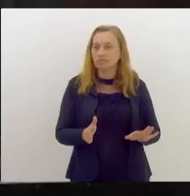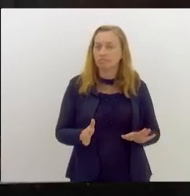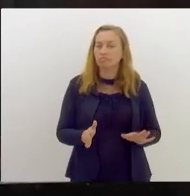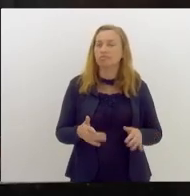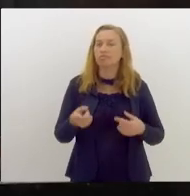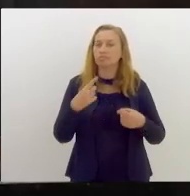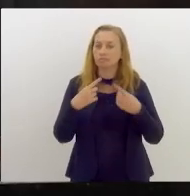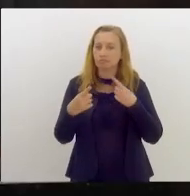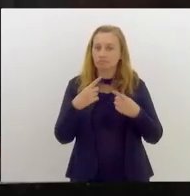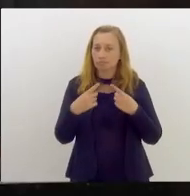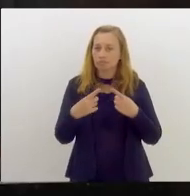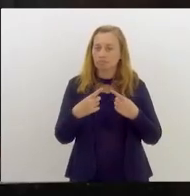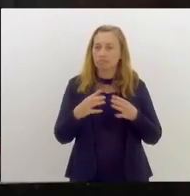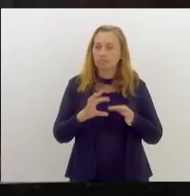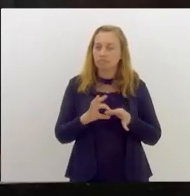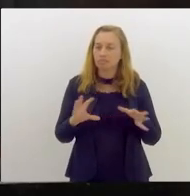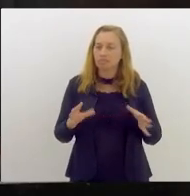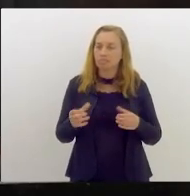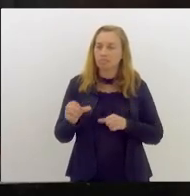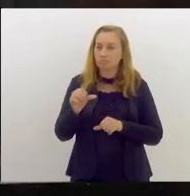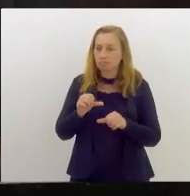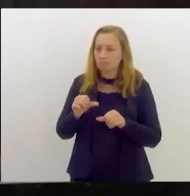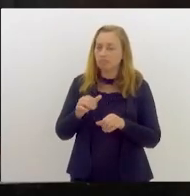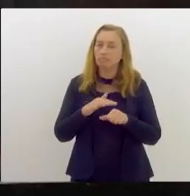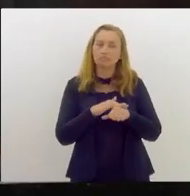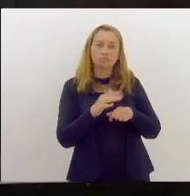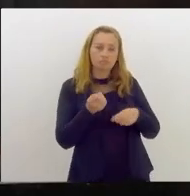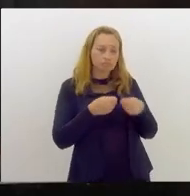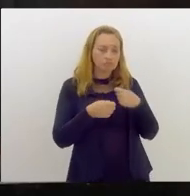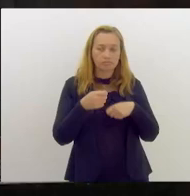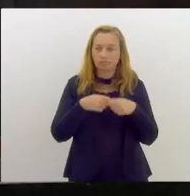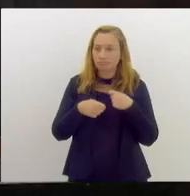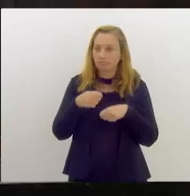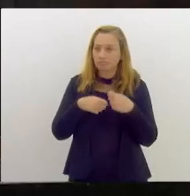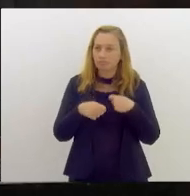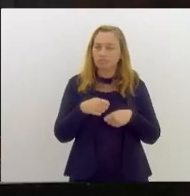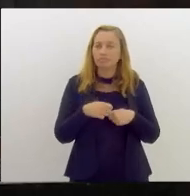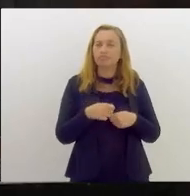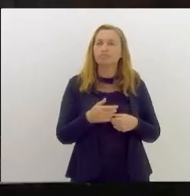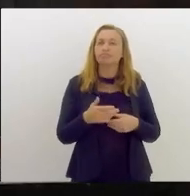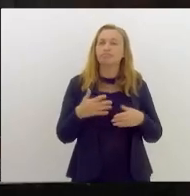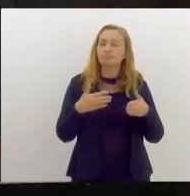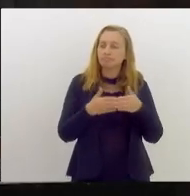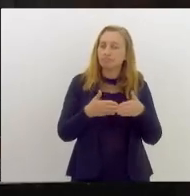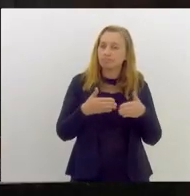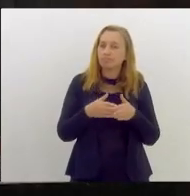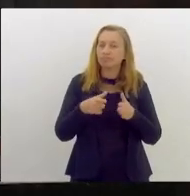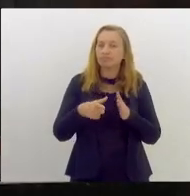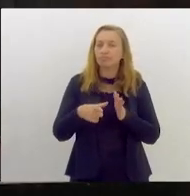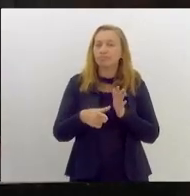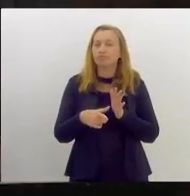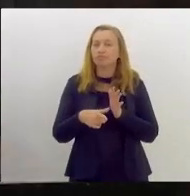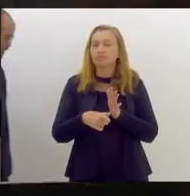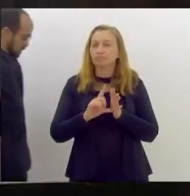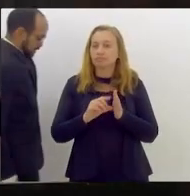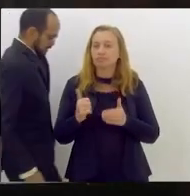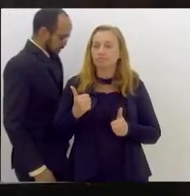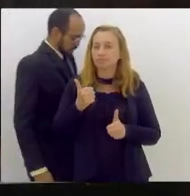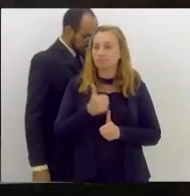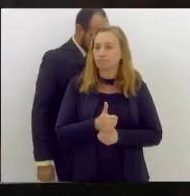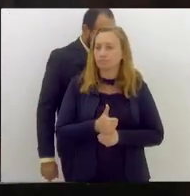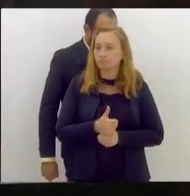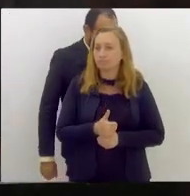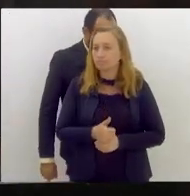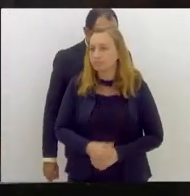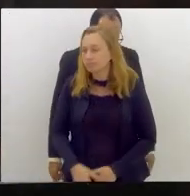reaberto ao contrário não é essa negociações tinham sido certa maneira interrompidas E ontem nós inauguramos um novo uma nova etapa